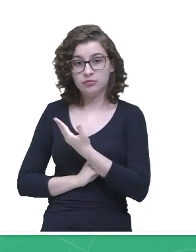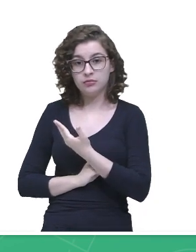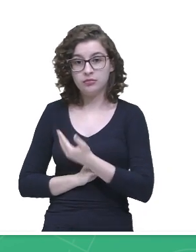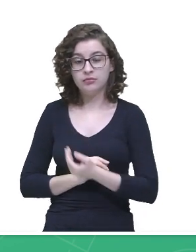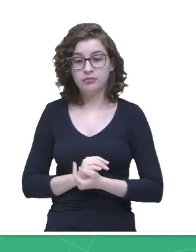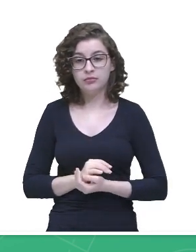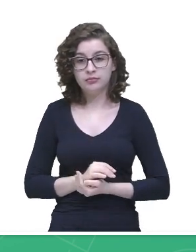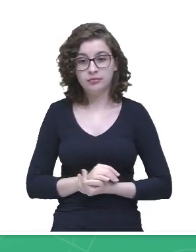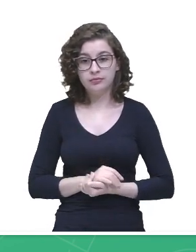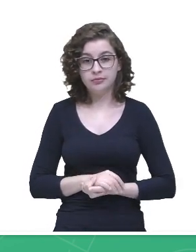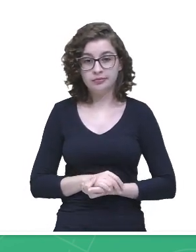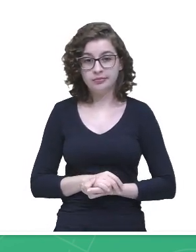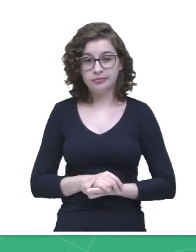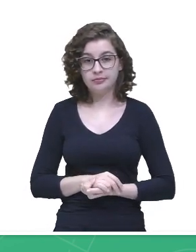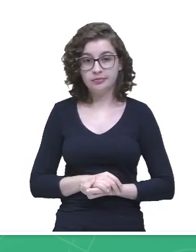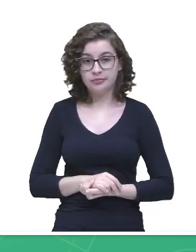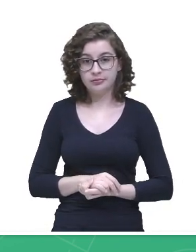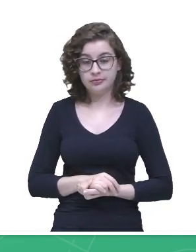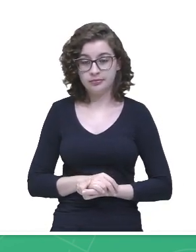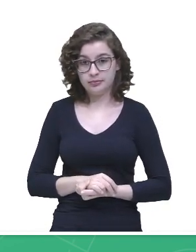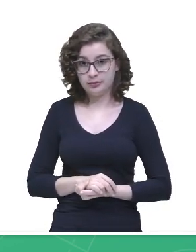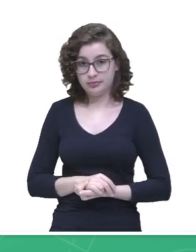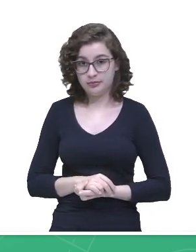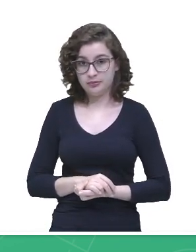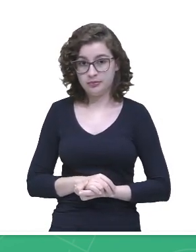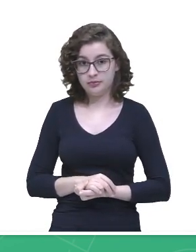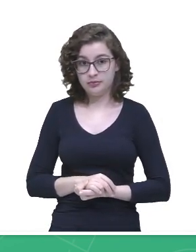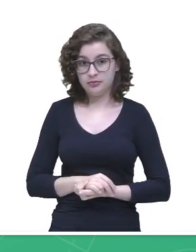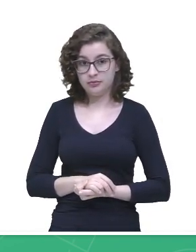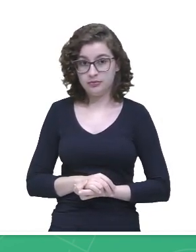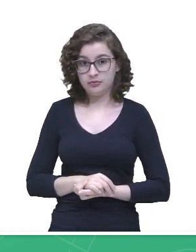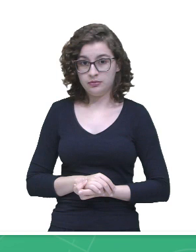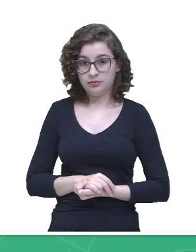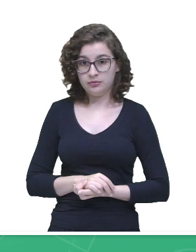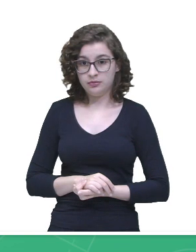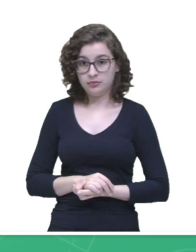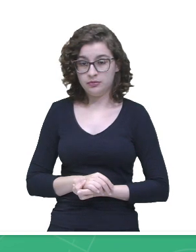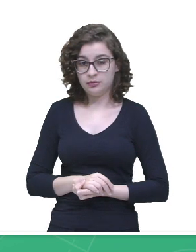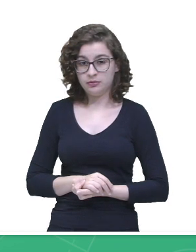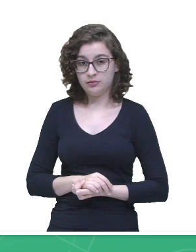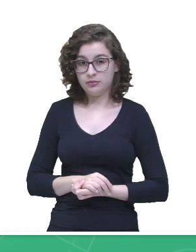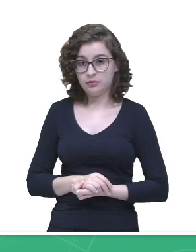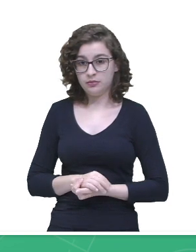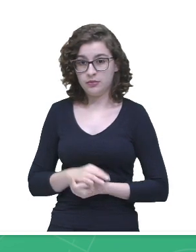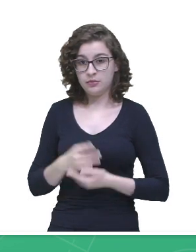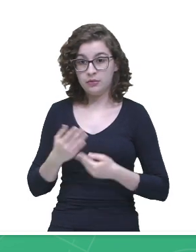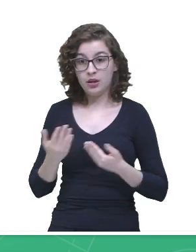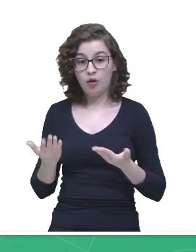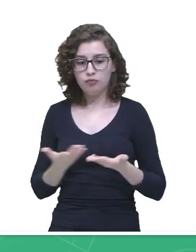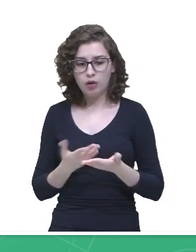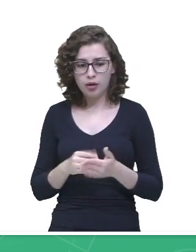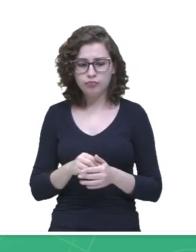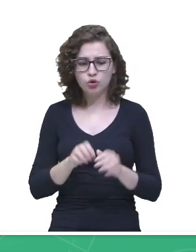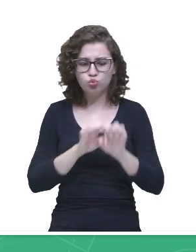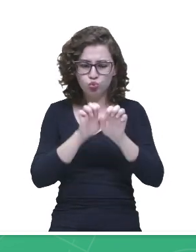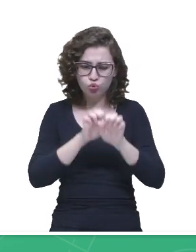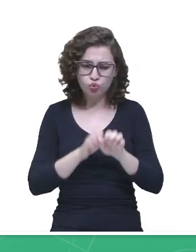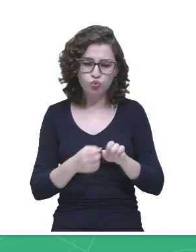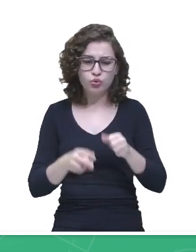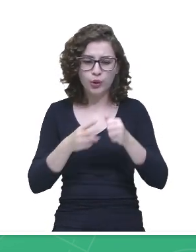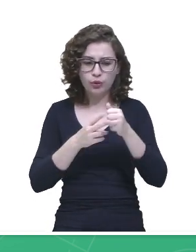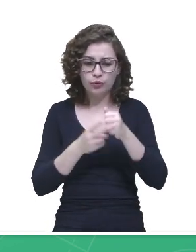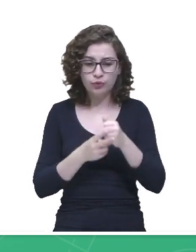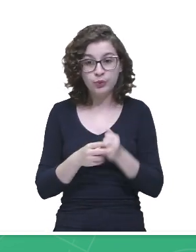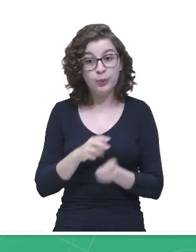haber. Então, eu vou conjugar em português, eu, ei, tu, has, ele, há, só que em espanhol, claro. O verbo haber no